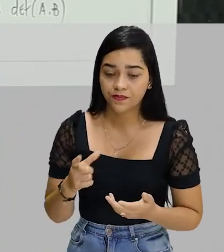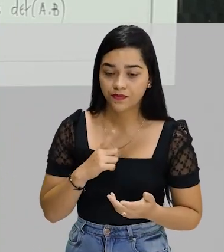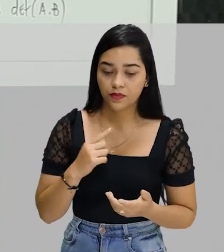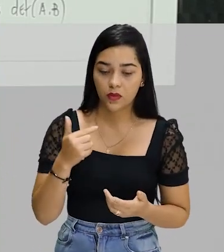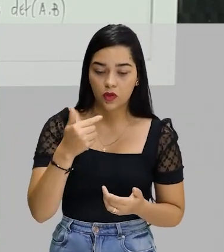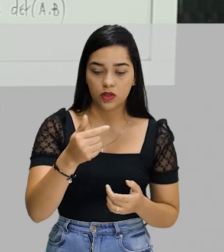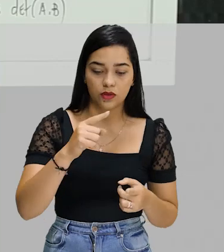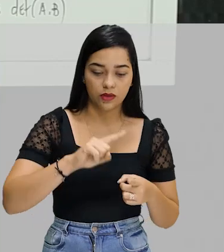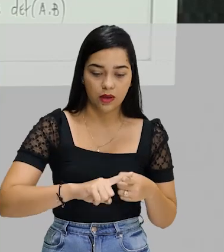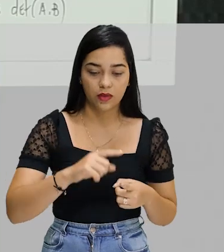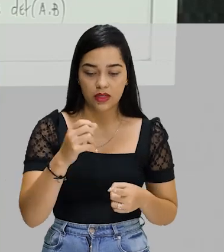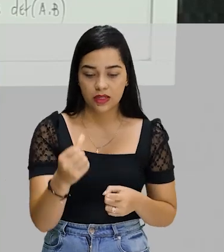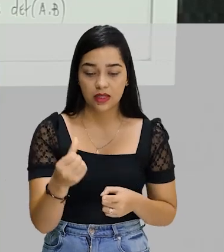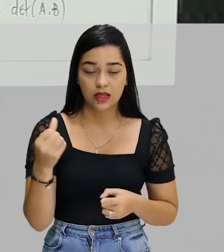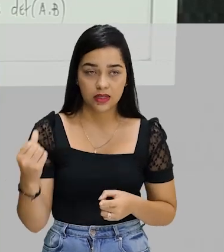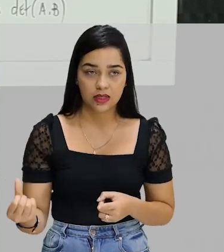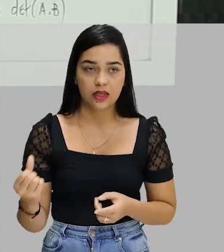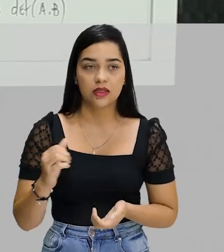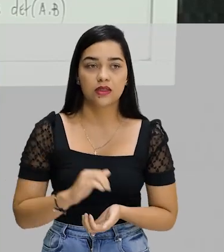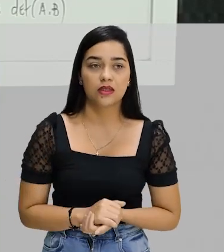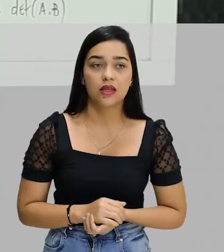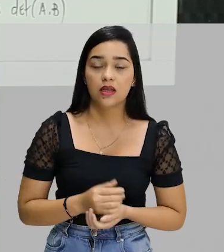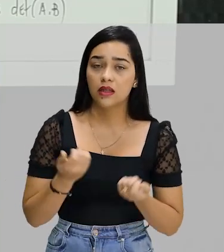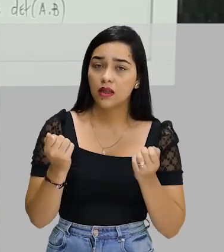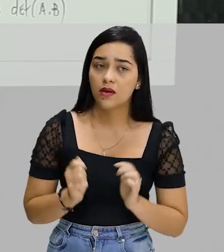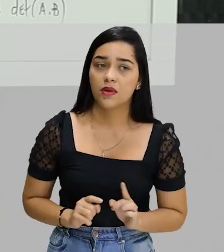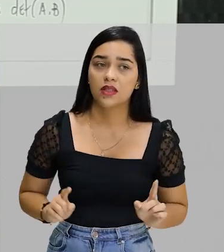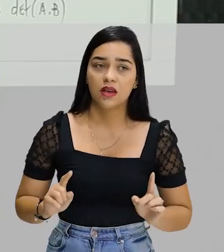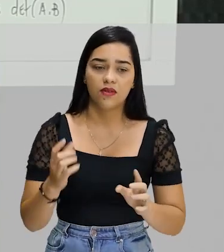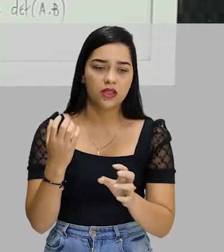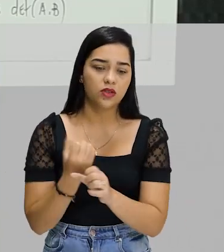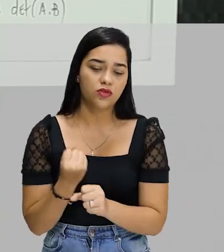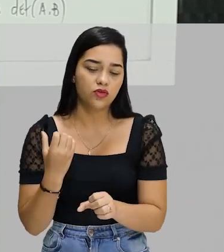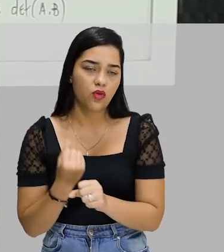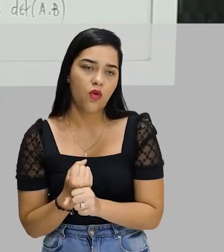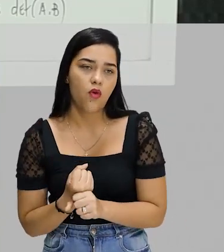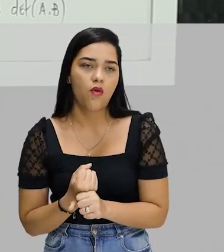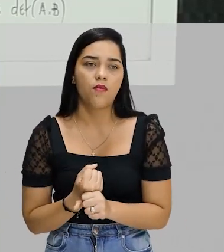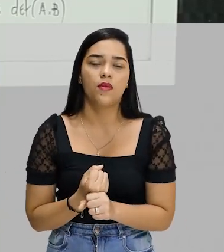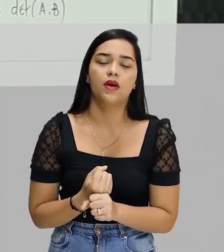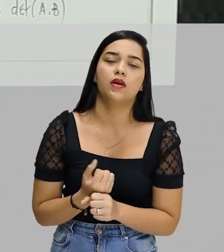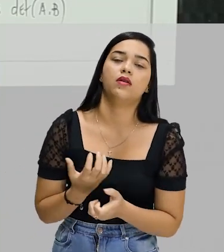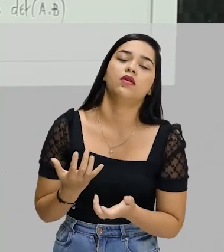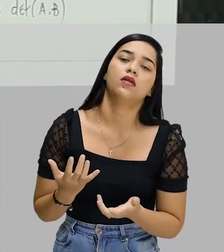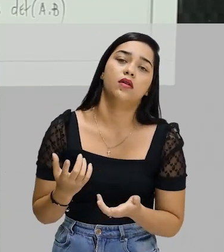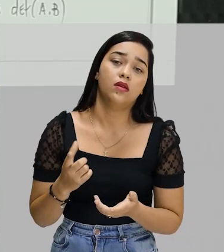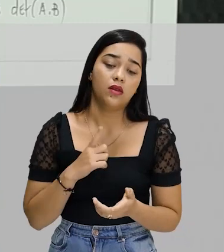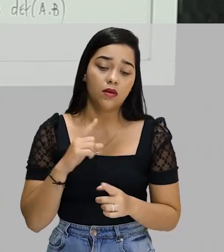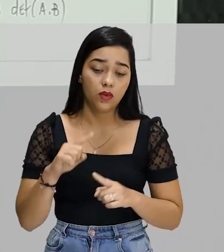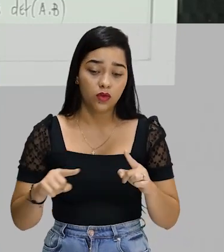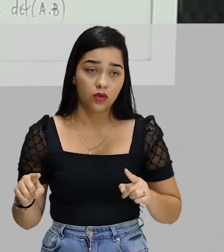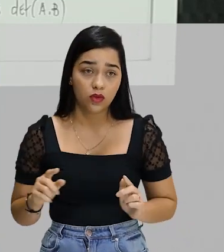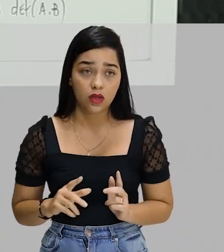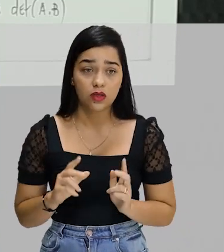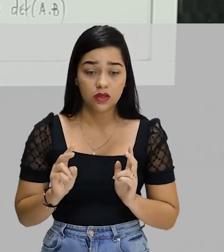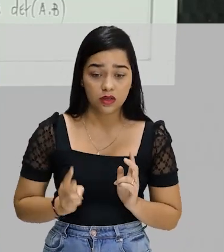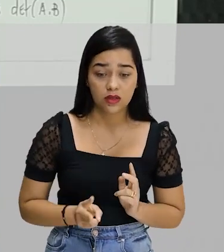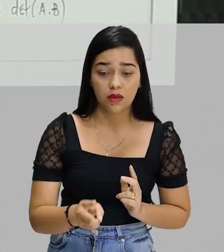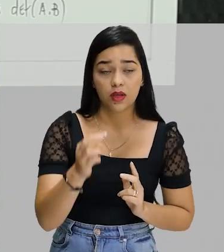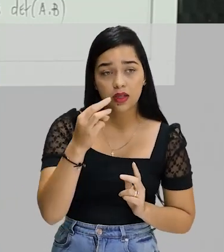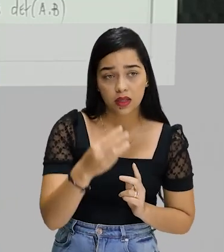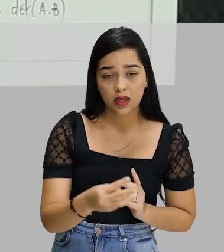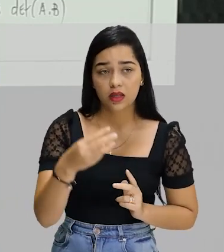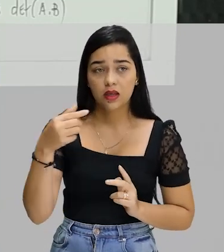2 e multiplicar por 66. Ó, sem precisar fazer soma, sem precisar fazer produto. Isso aqui vai dar